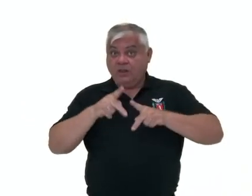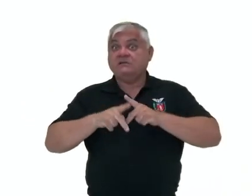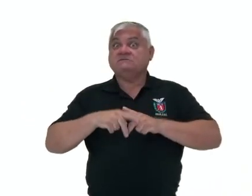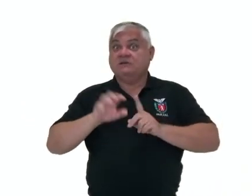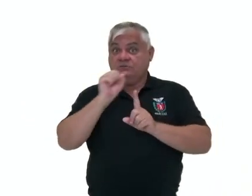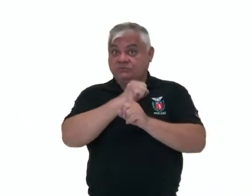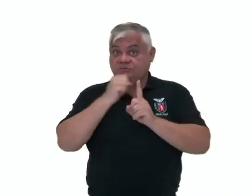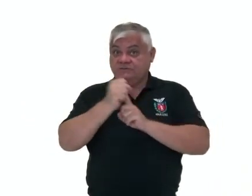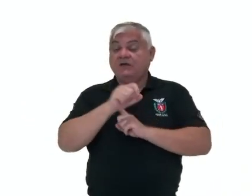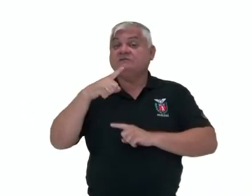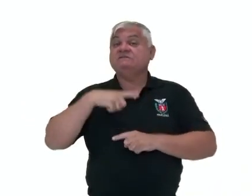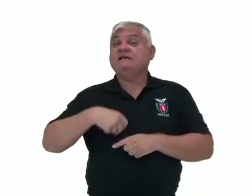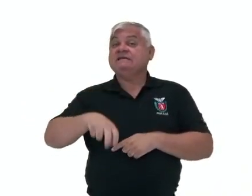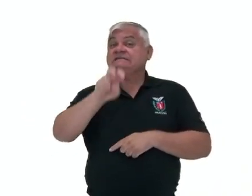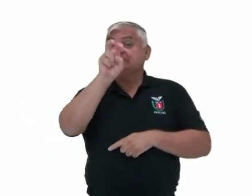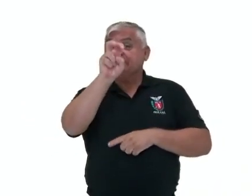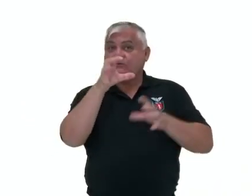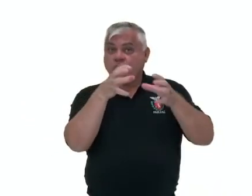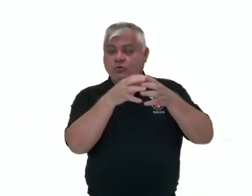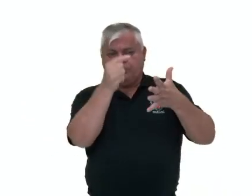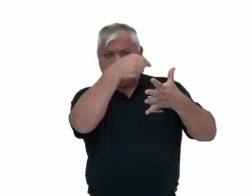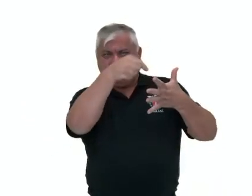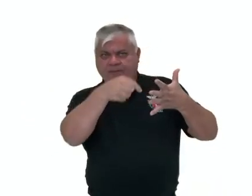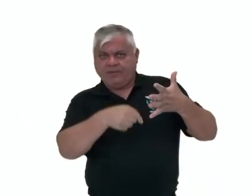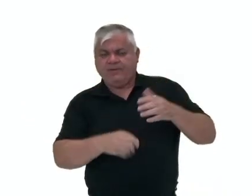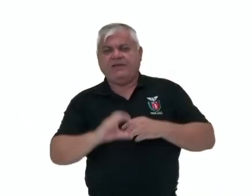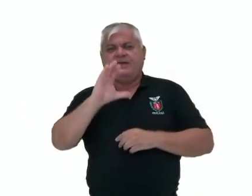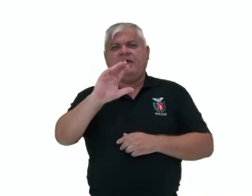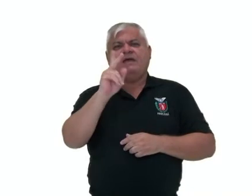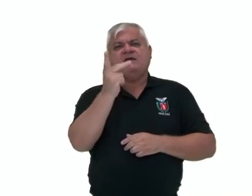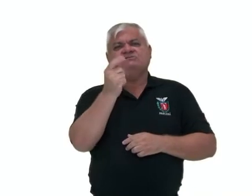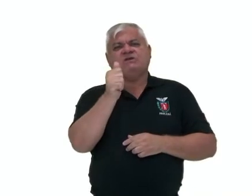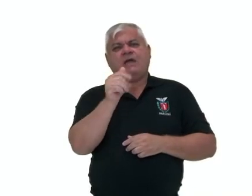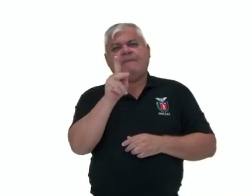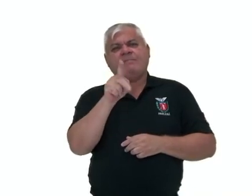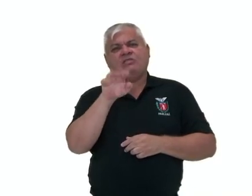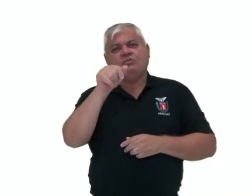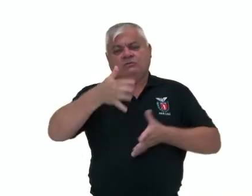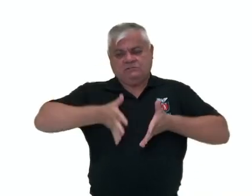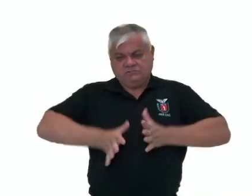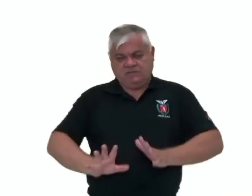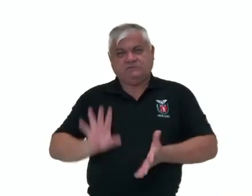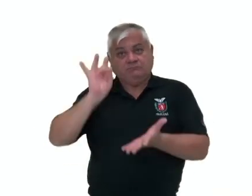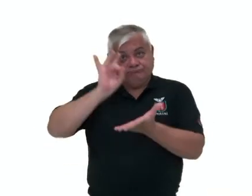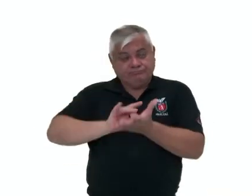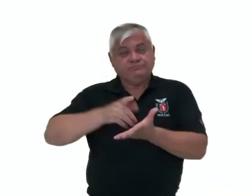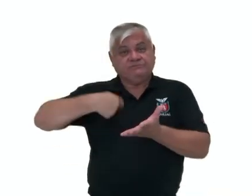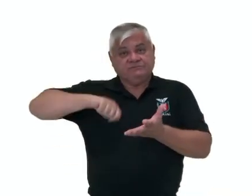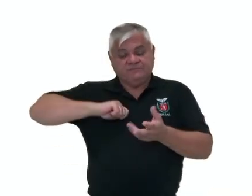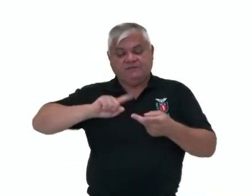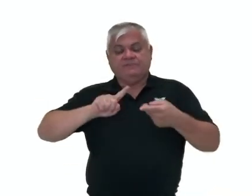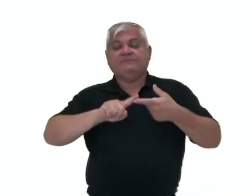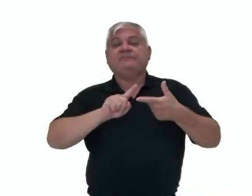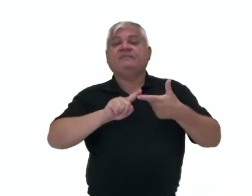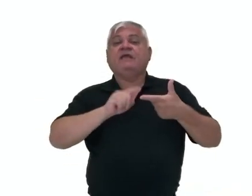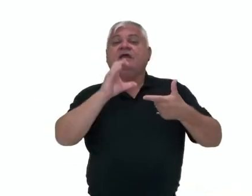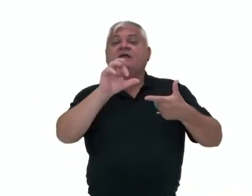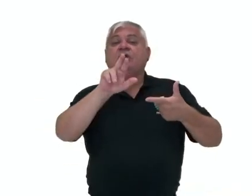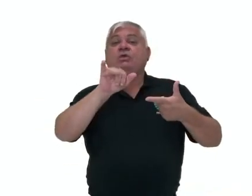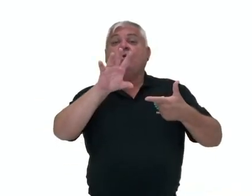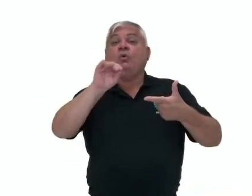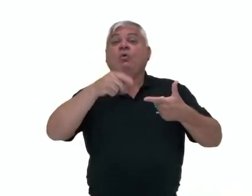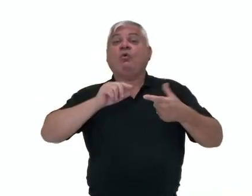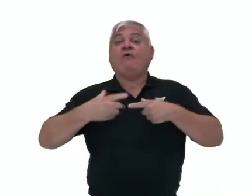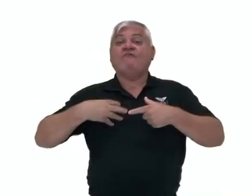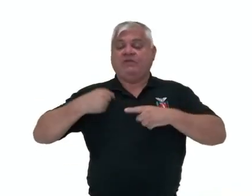em cinco grupos: os chapetones, pessoas nascidas na Espanha, crioulos, descendentes de espanhóis nascidos na América,